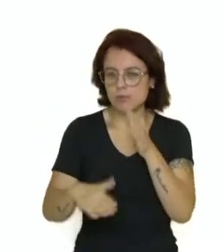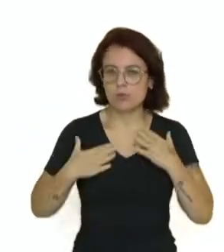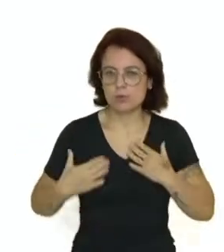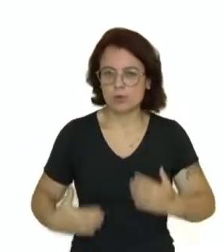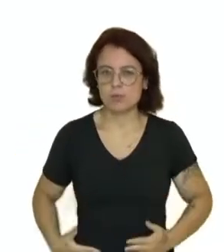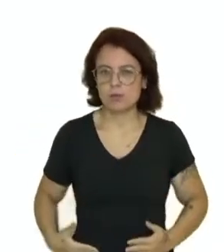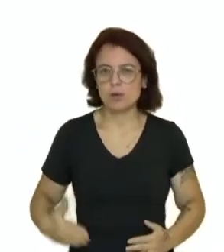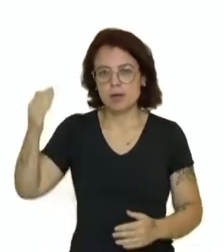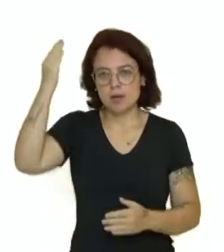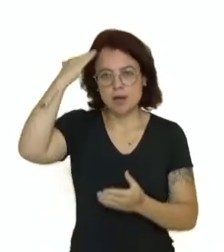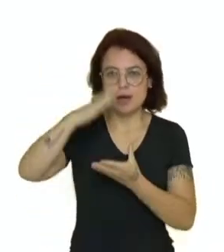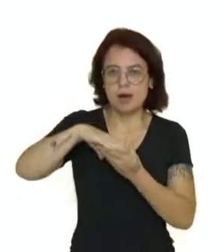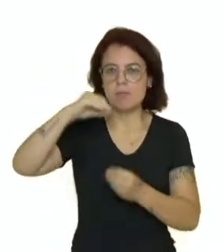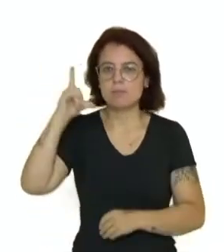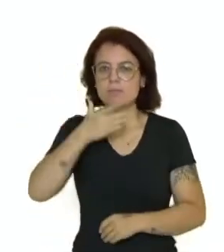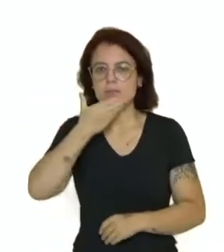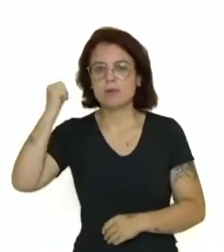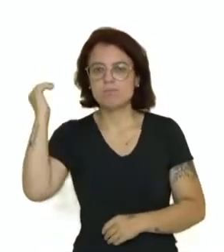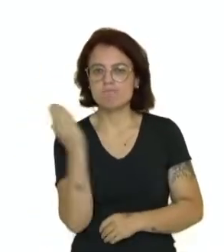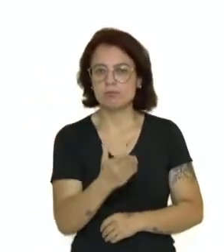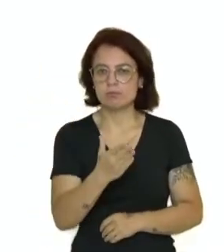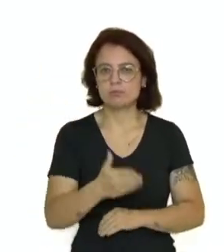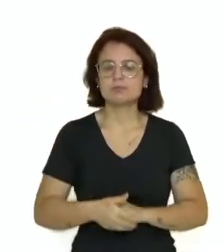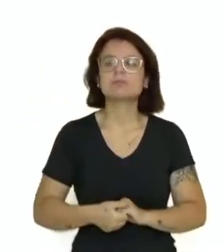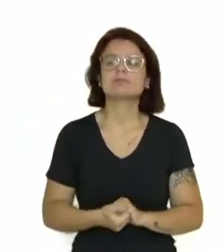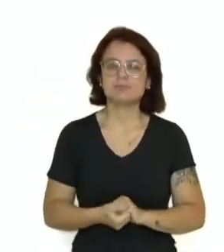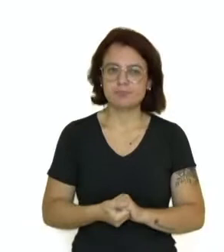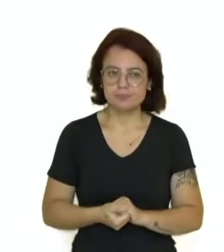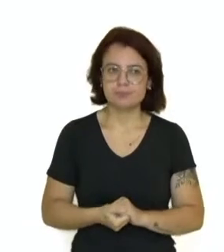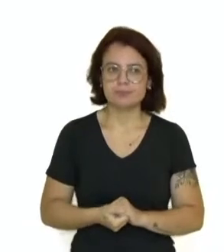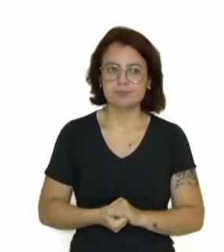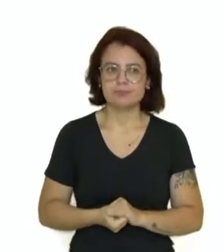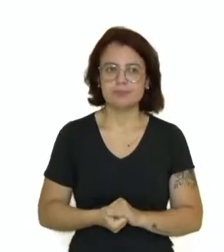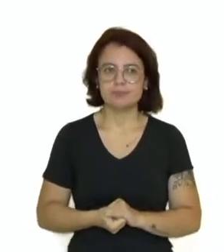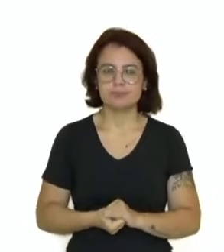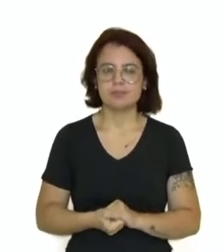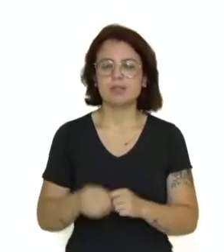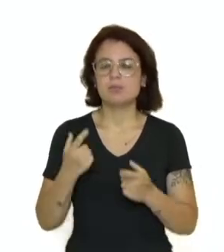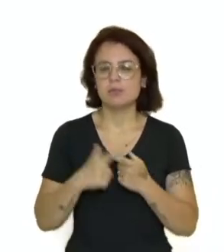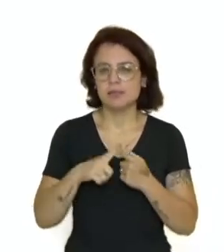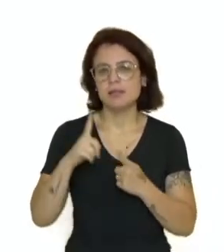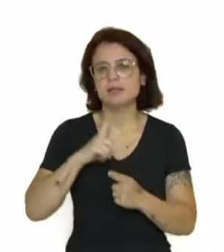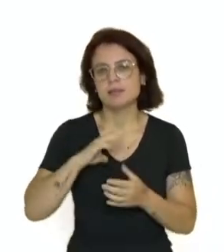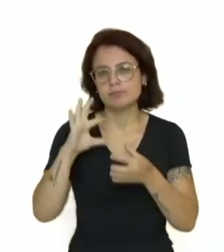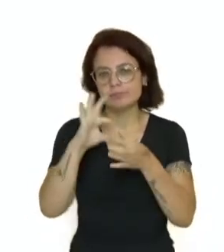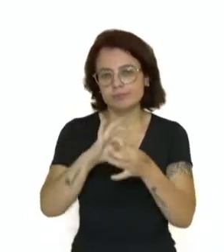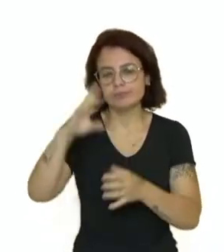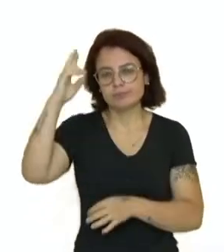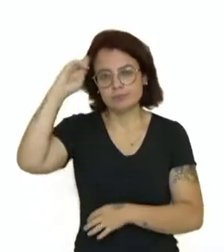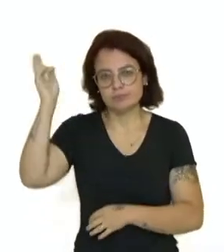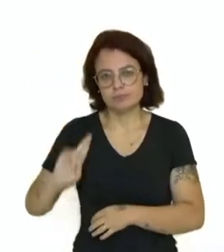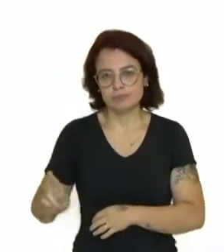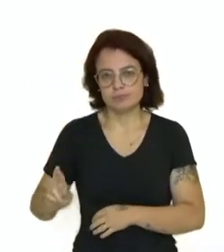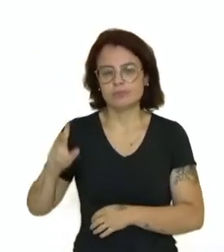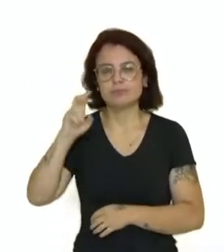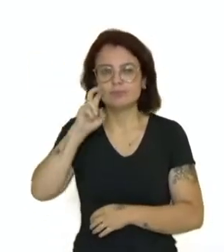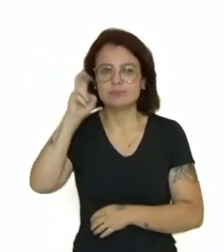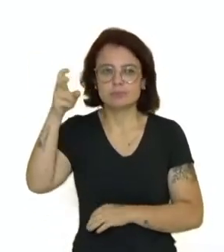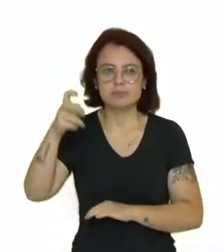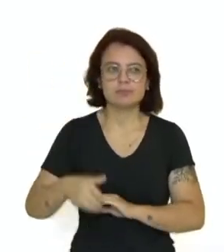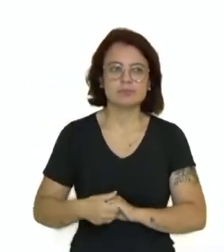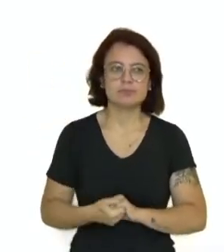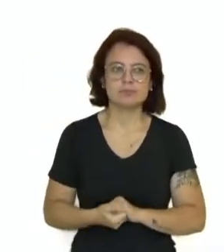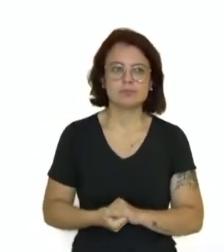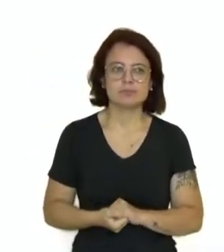alma é sempre melhor, superior, porque ela está ligada à racionalidade, à intelectualidade e à